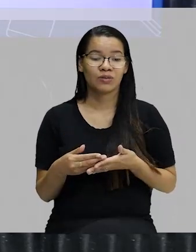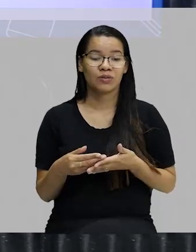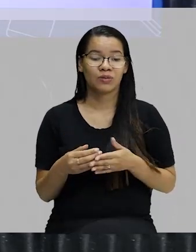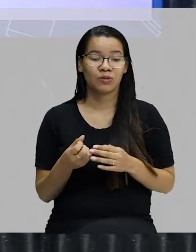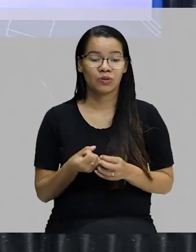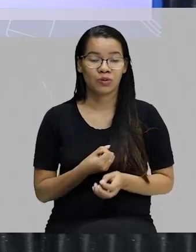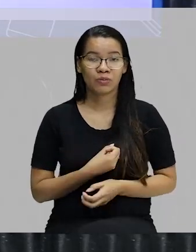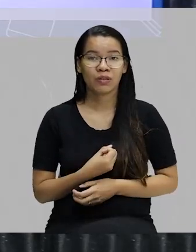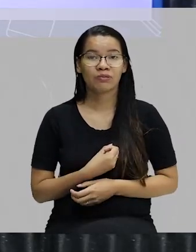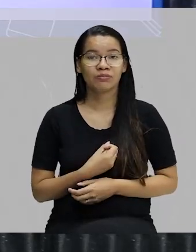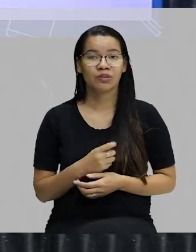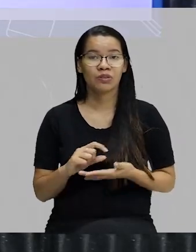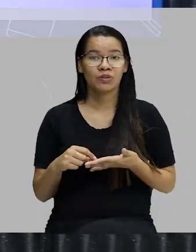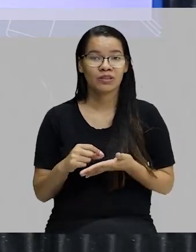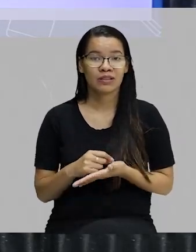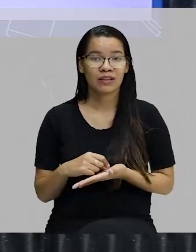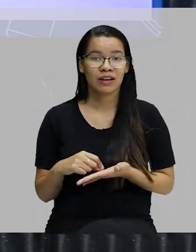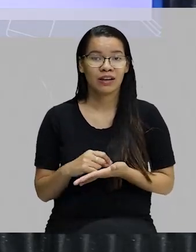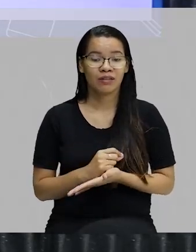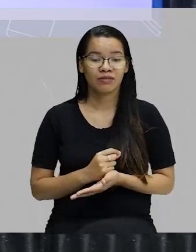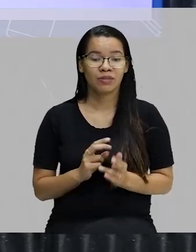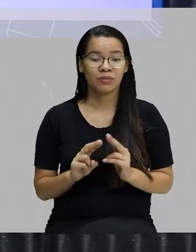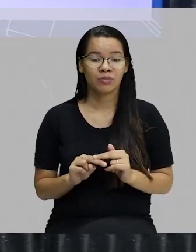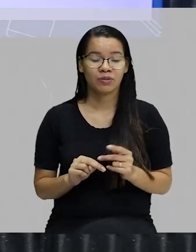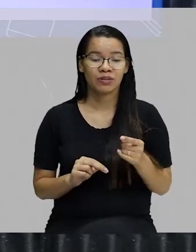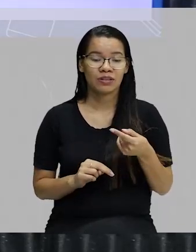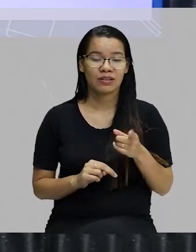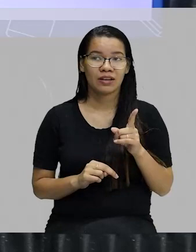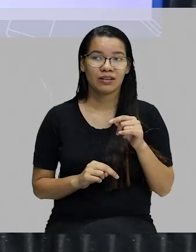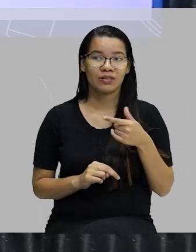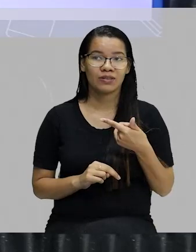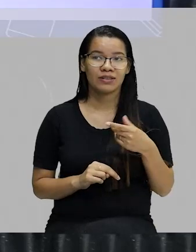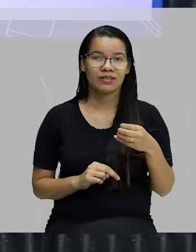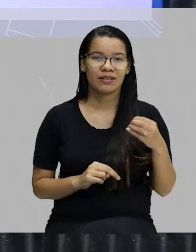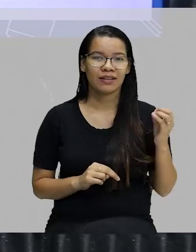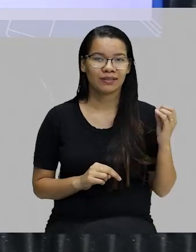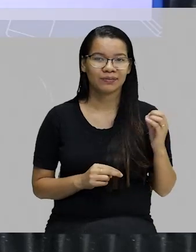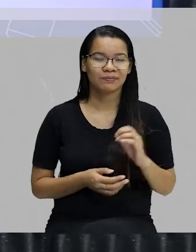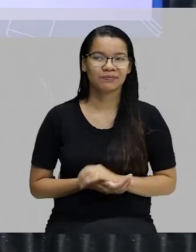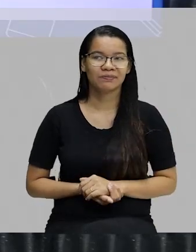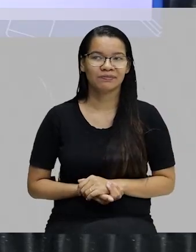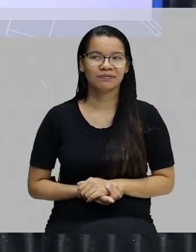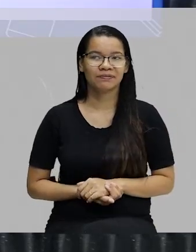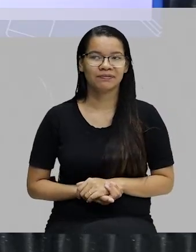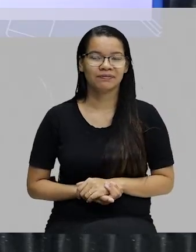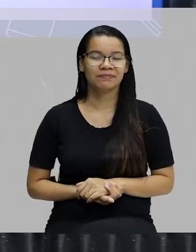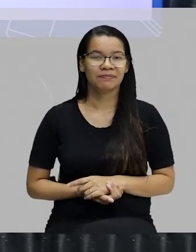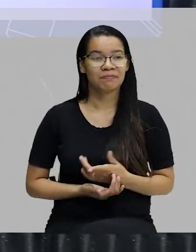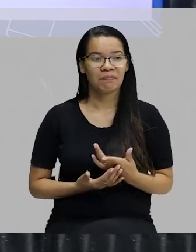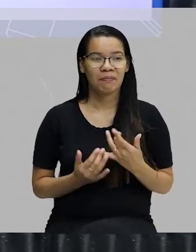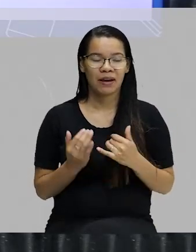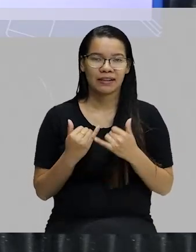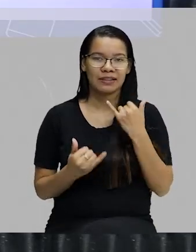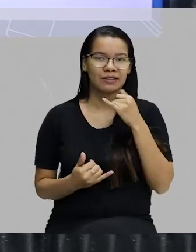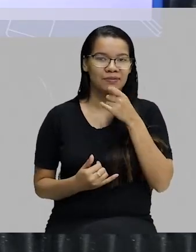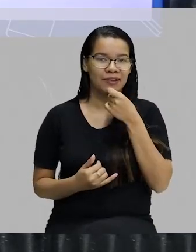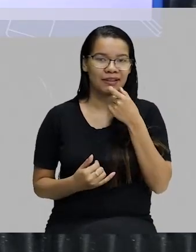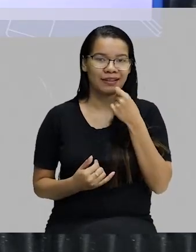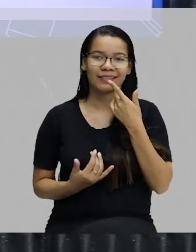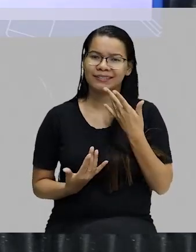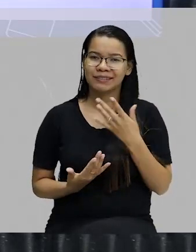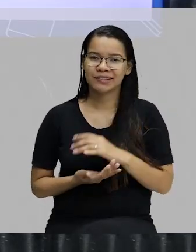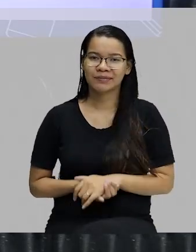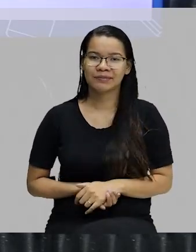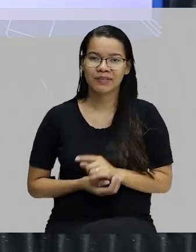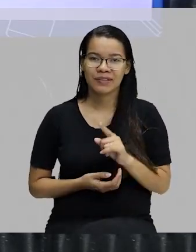por extenso. Por esse motivo que deu 200. Aqui pareceu pegadinha, né? E realmente, isso aqui é para que você perceba aquilo que